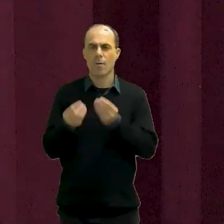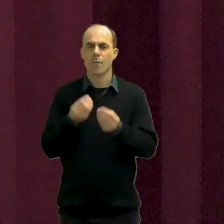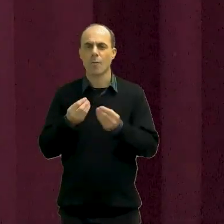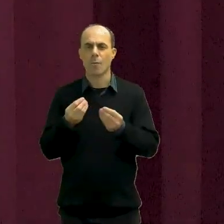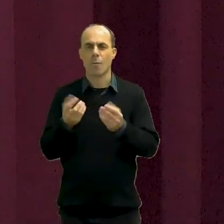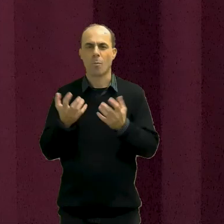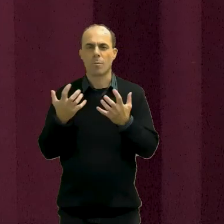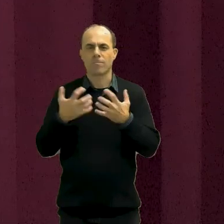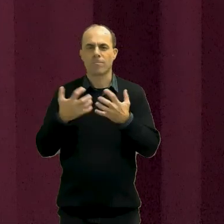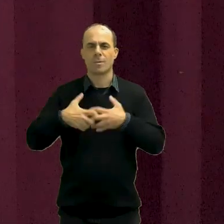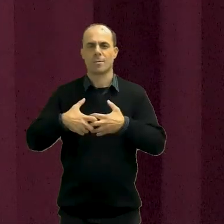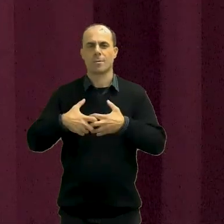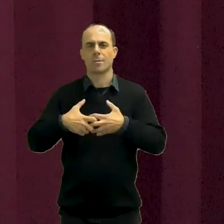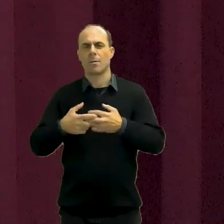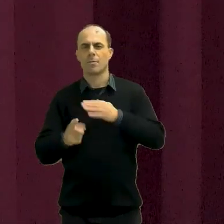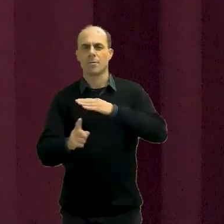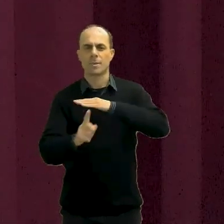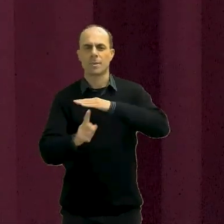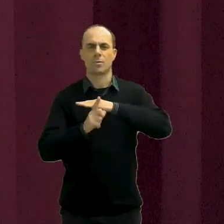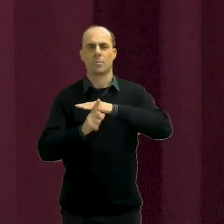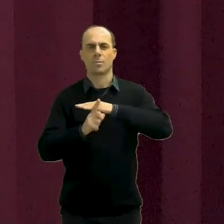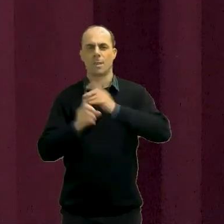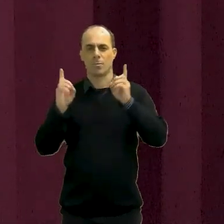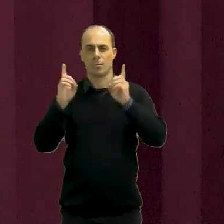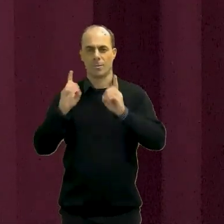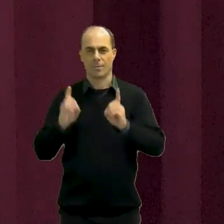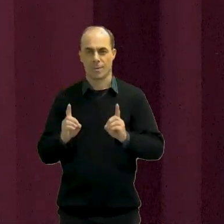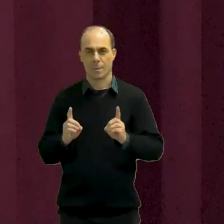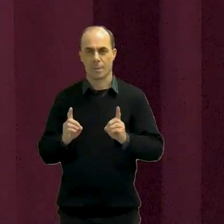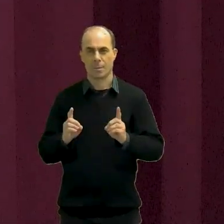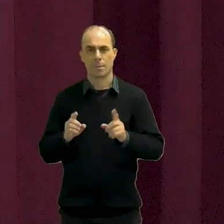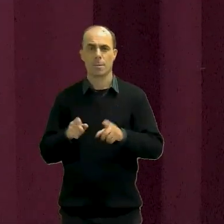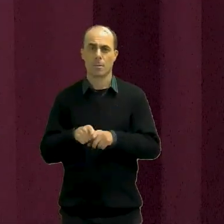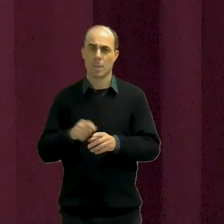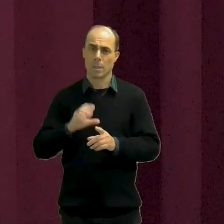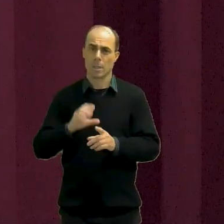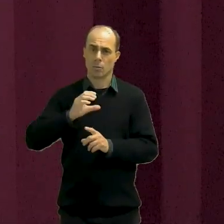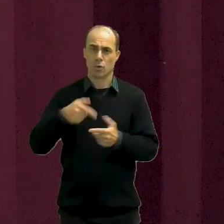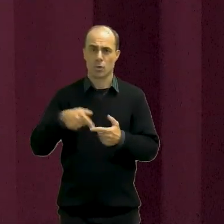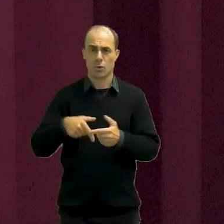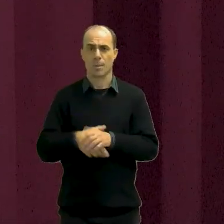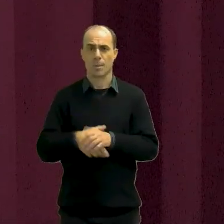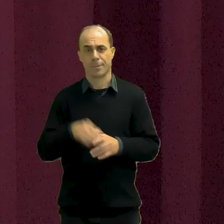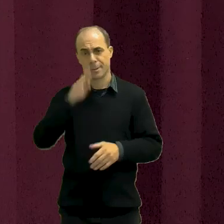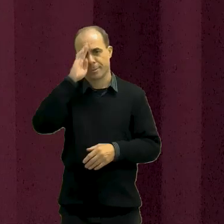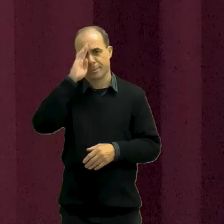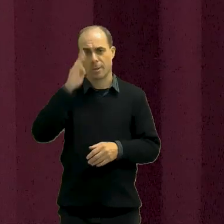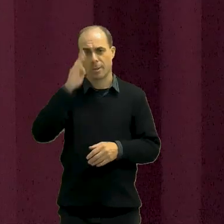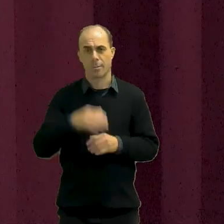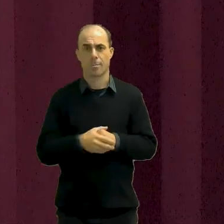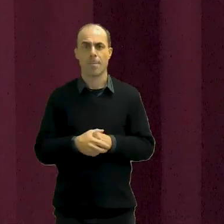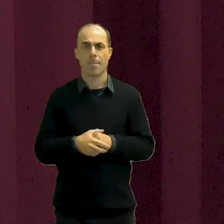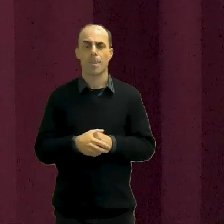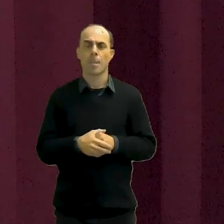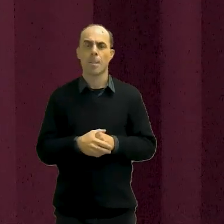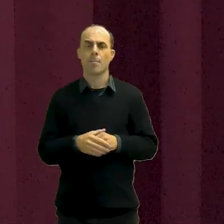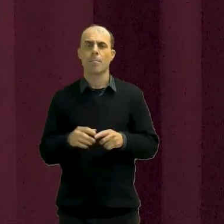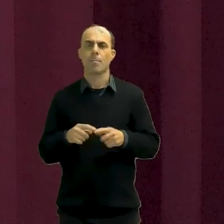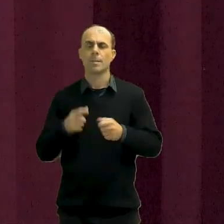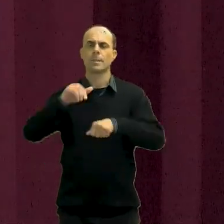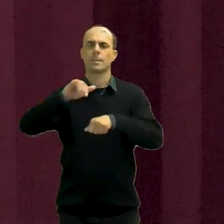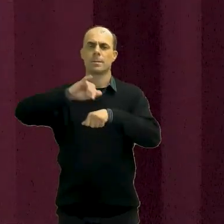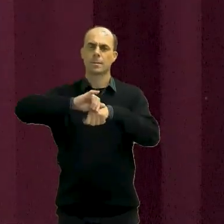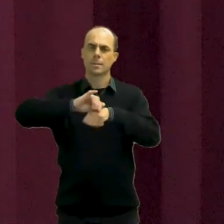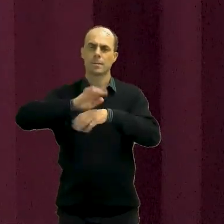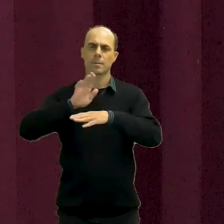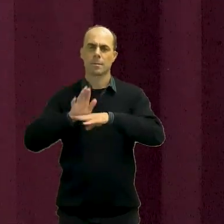caso ele deseje né eh aqui em Curitiba e essa essa esse Centro de Apoio